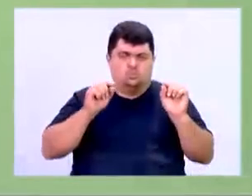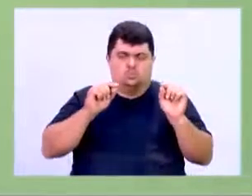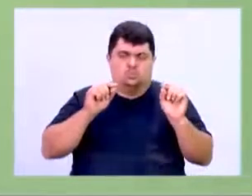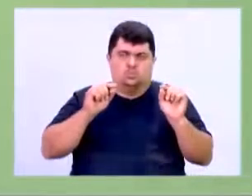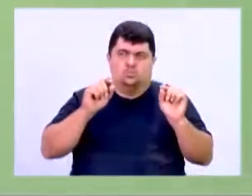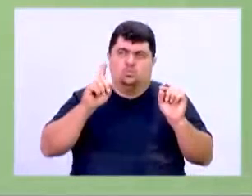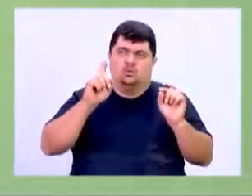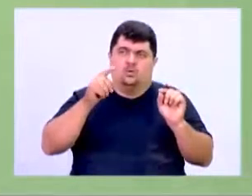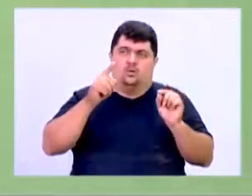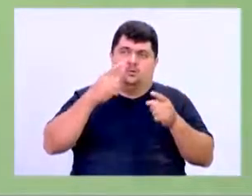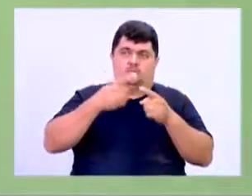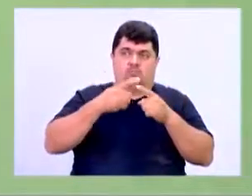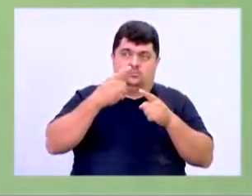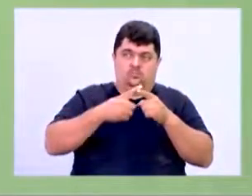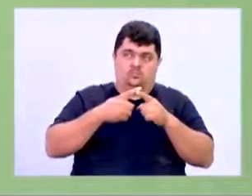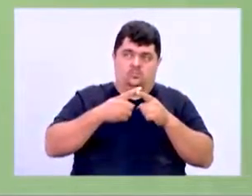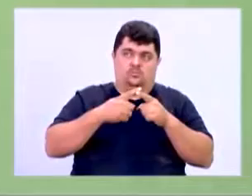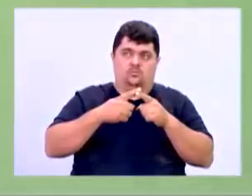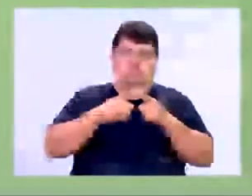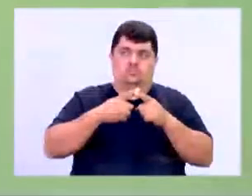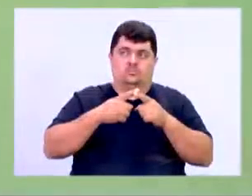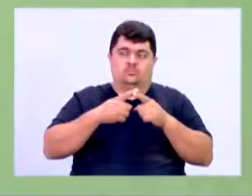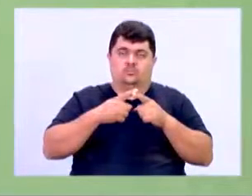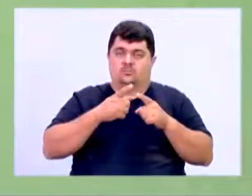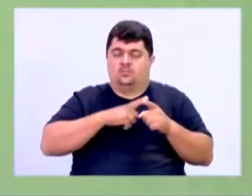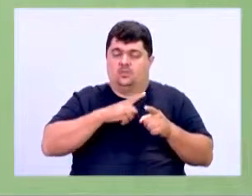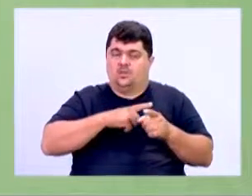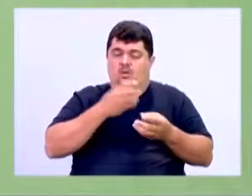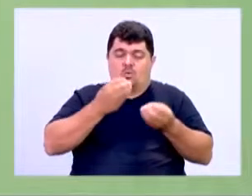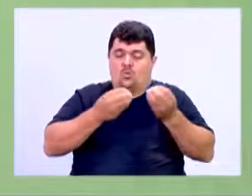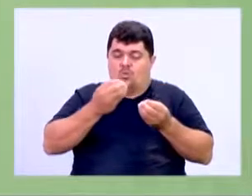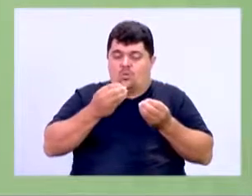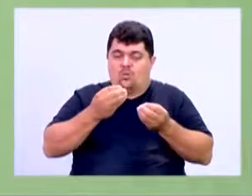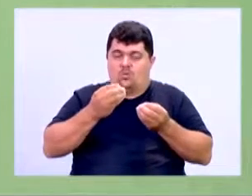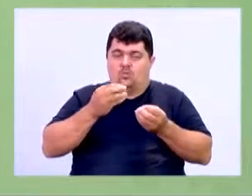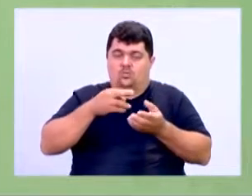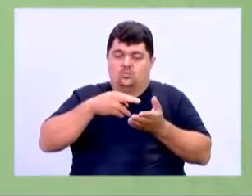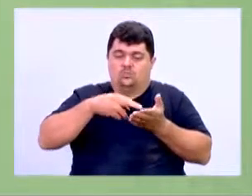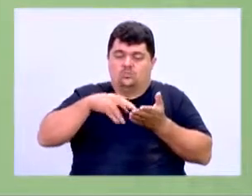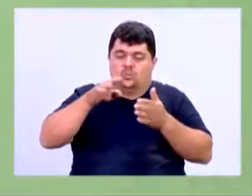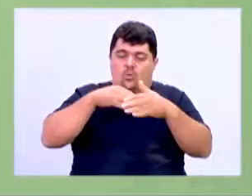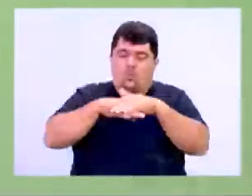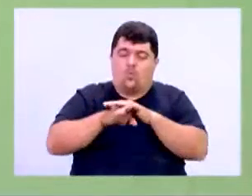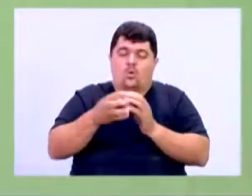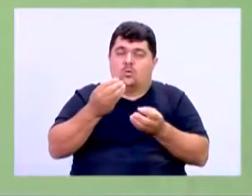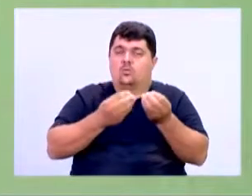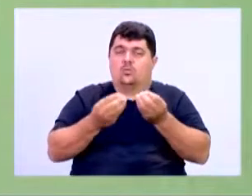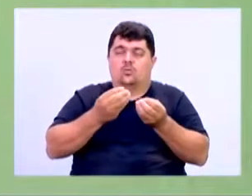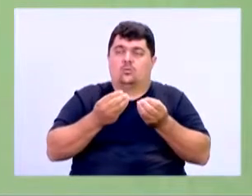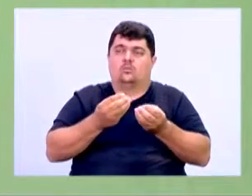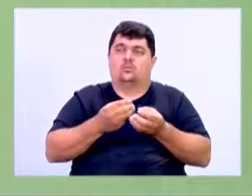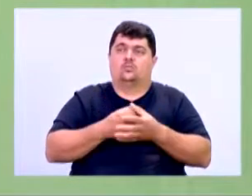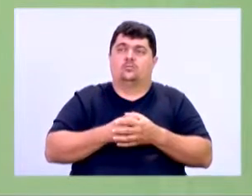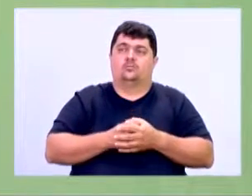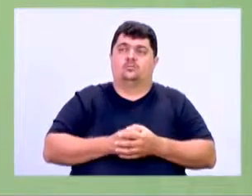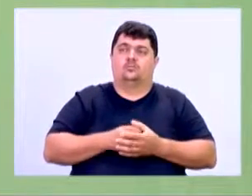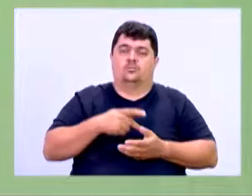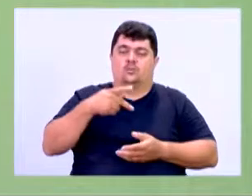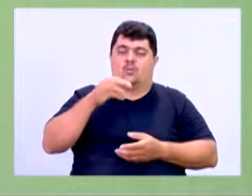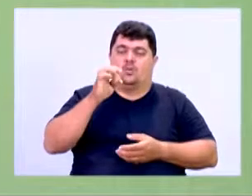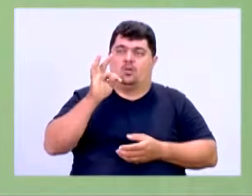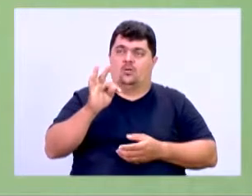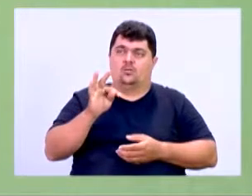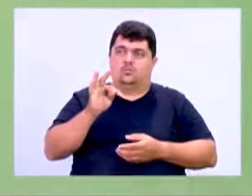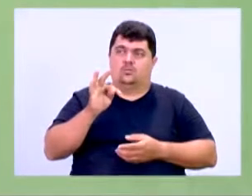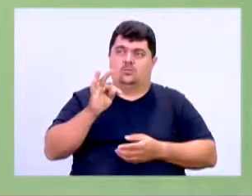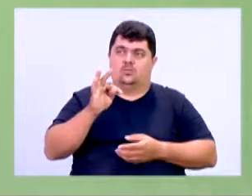entre eles é que está na forma como os dados são enviados para o servidor. Se resume nisso. O post, os dados